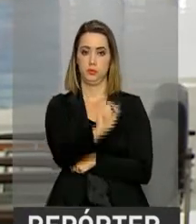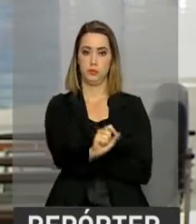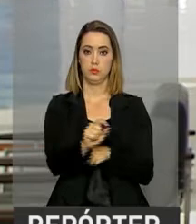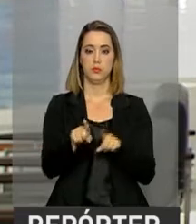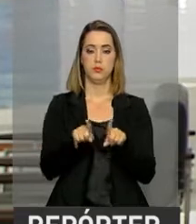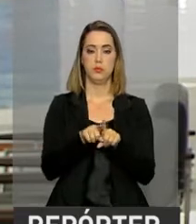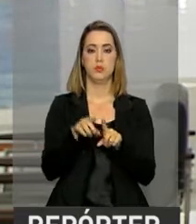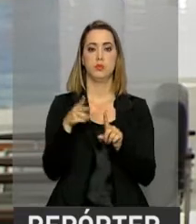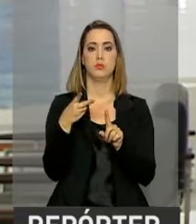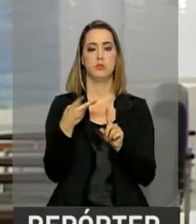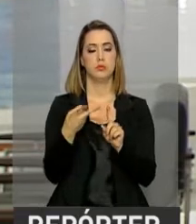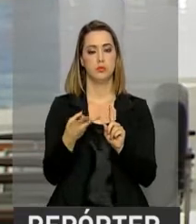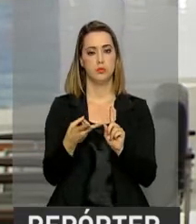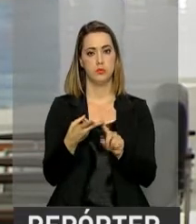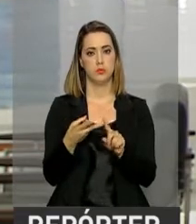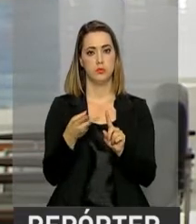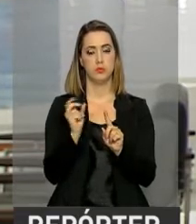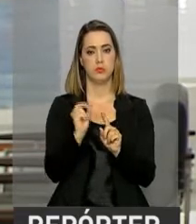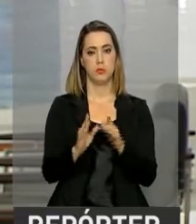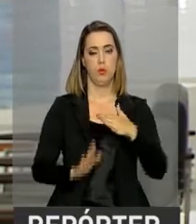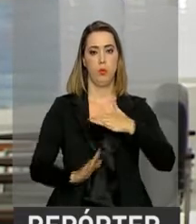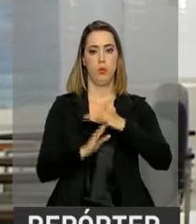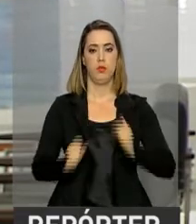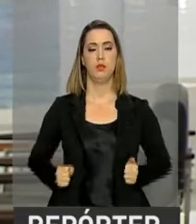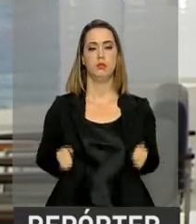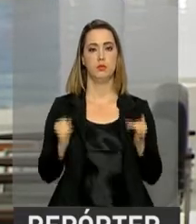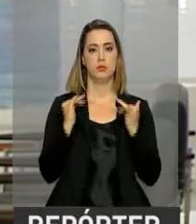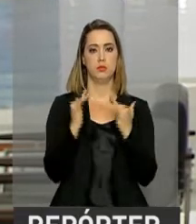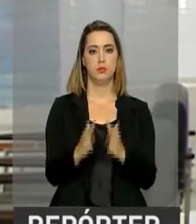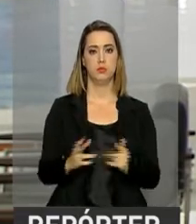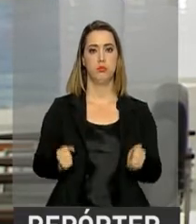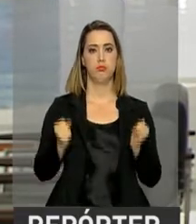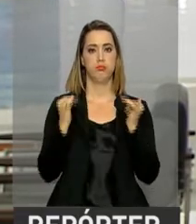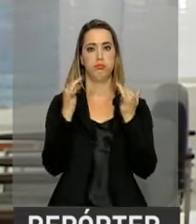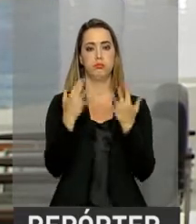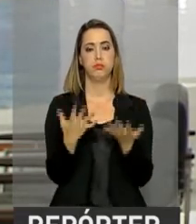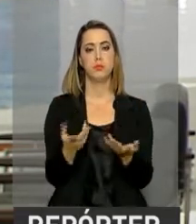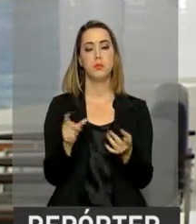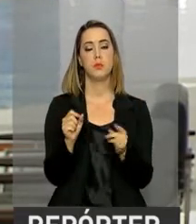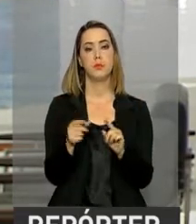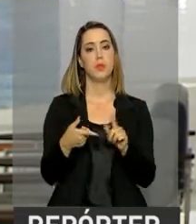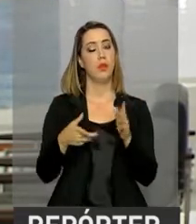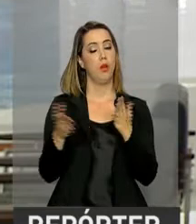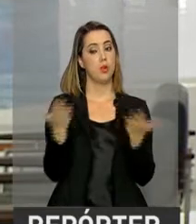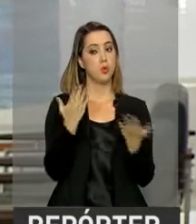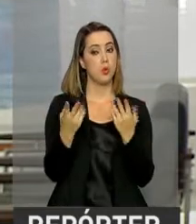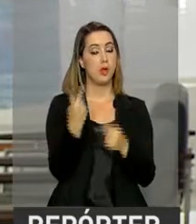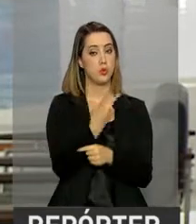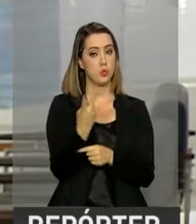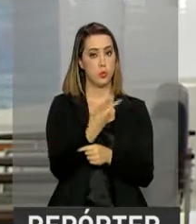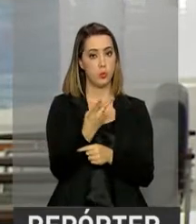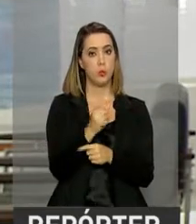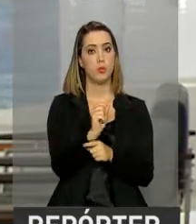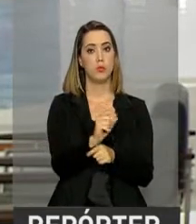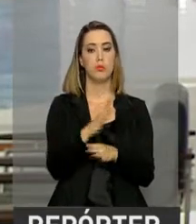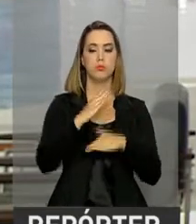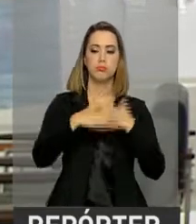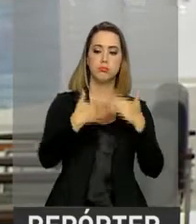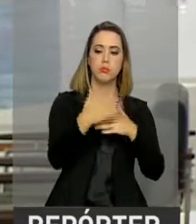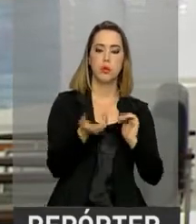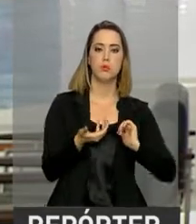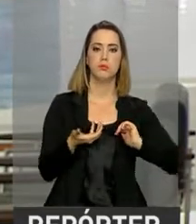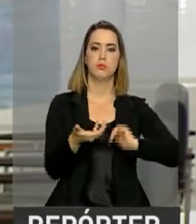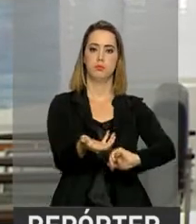emenda constitucional que estabelece um teto para aumento dos gastos públicos. Ambas as medidas estão em tramitação